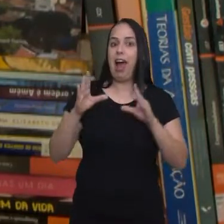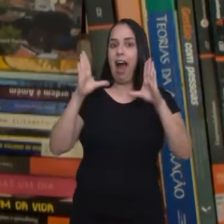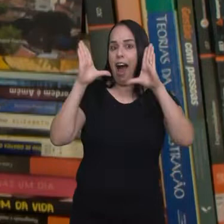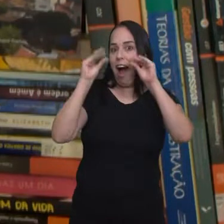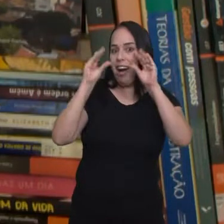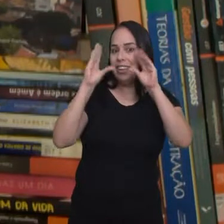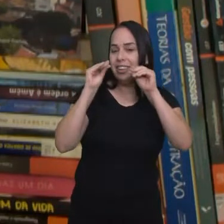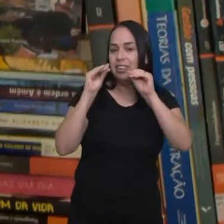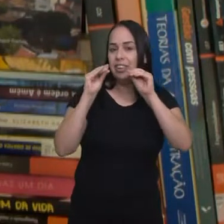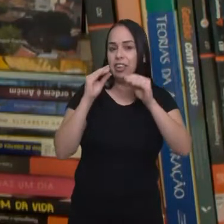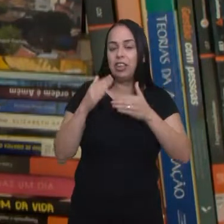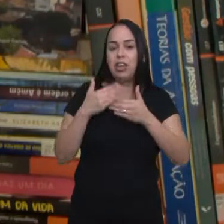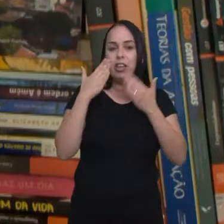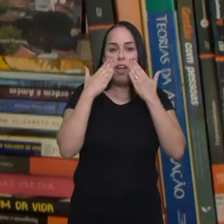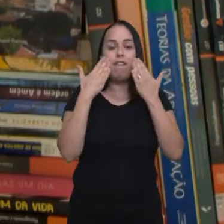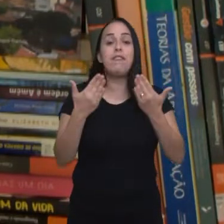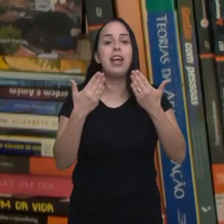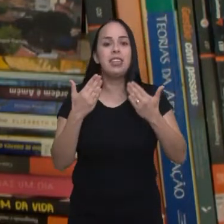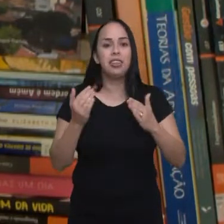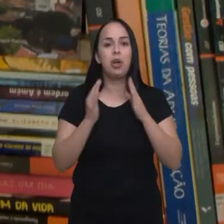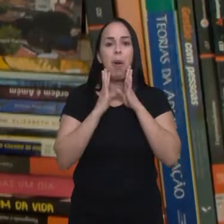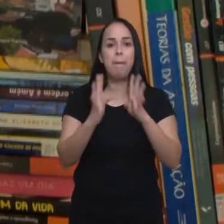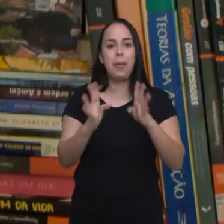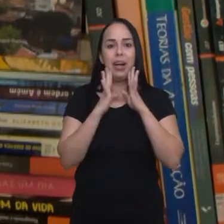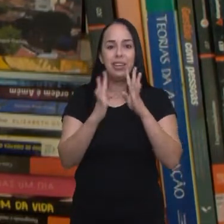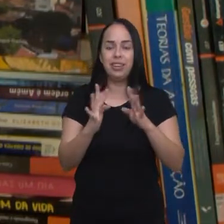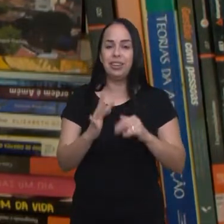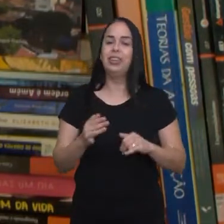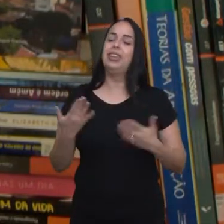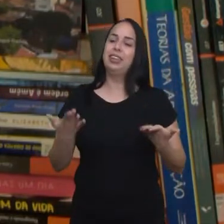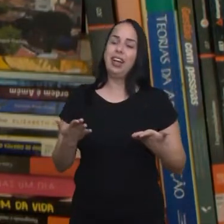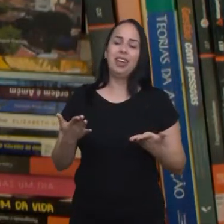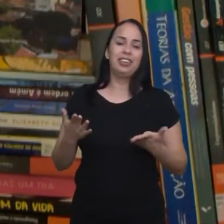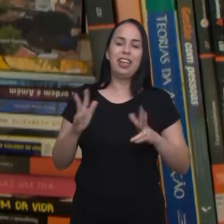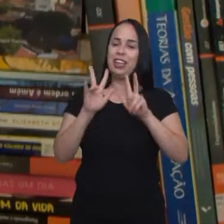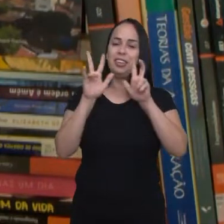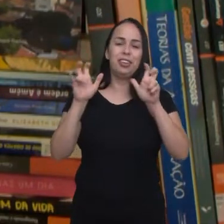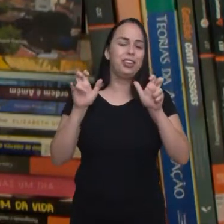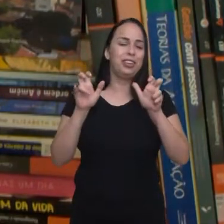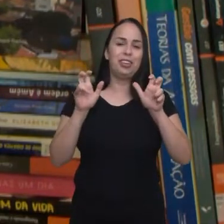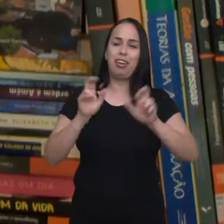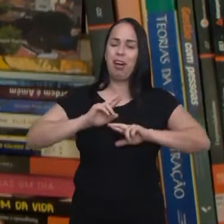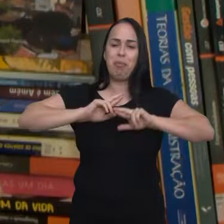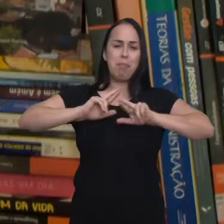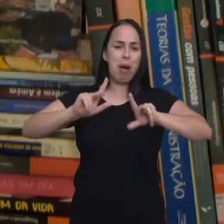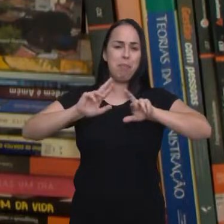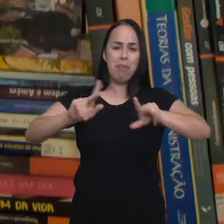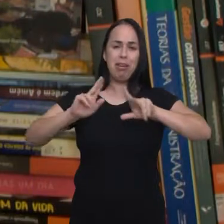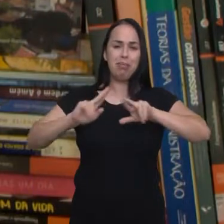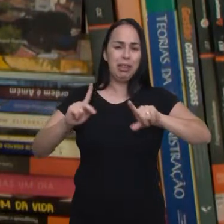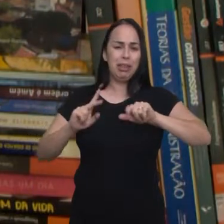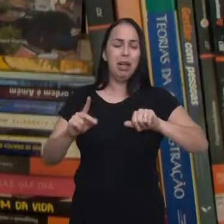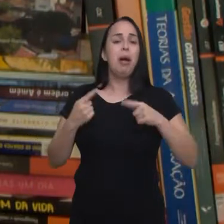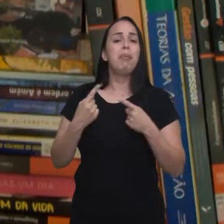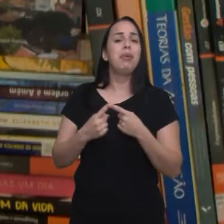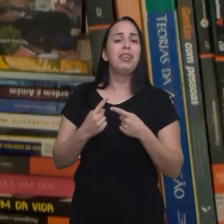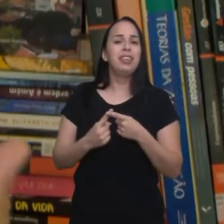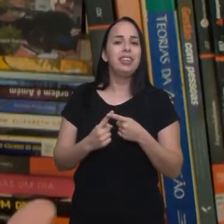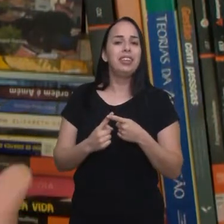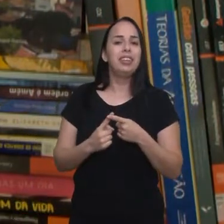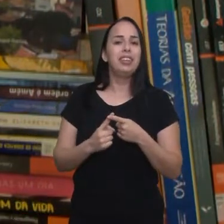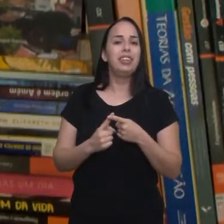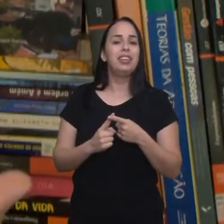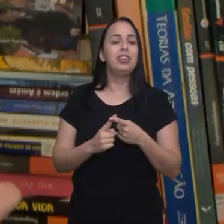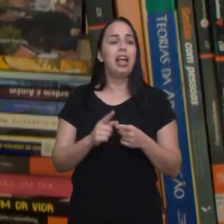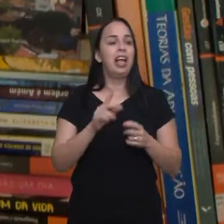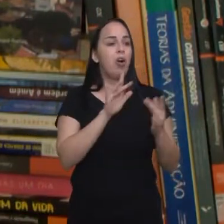noturnas, em frente ao parque da cidade. Então Santana rende muito assunto, porque Santana tem